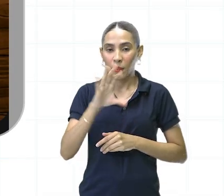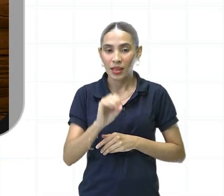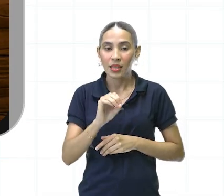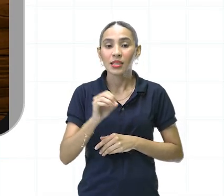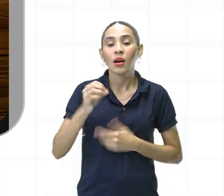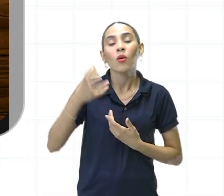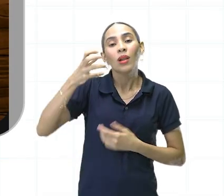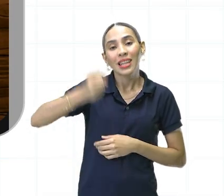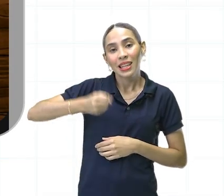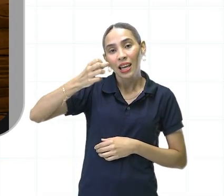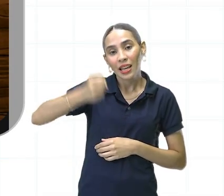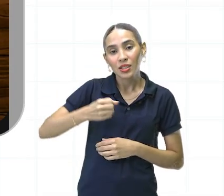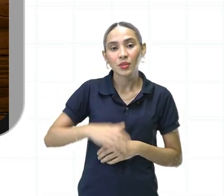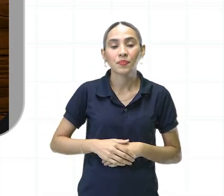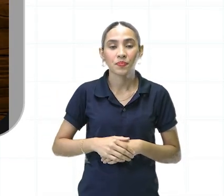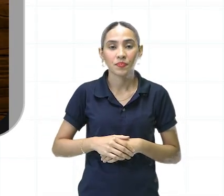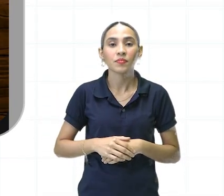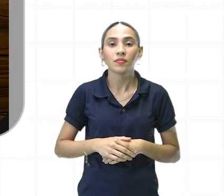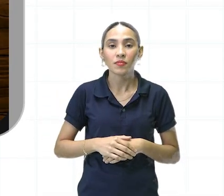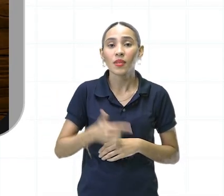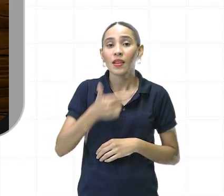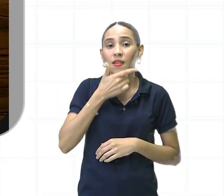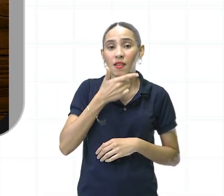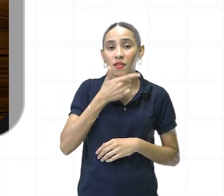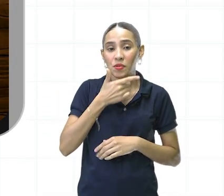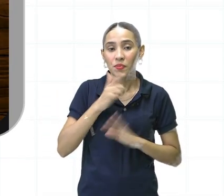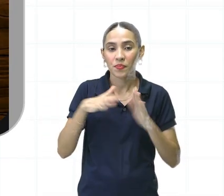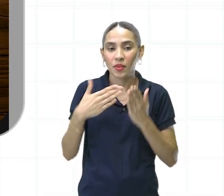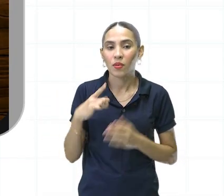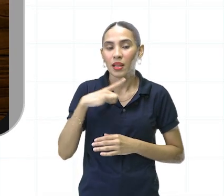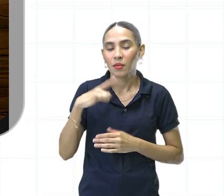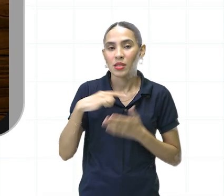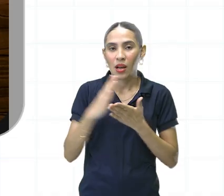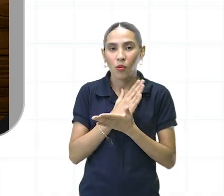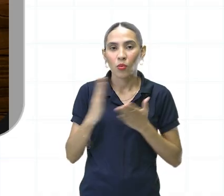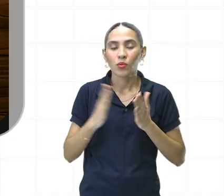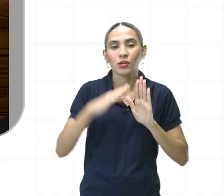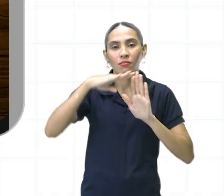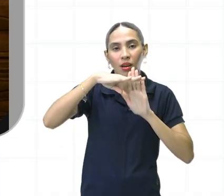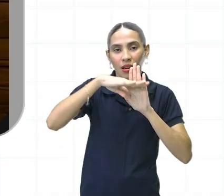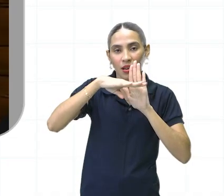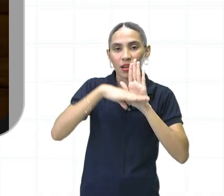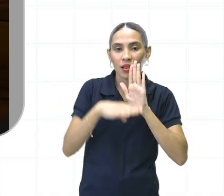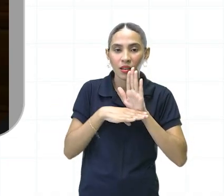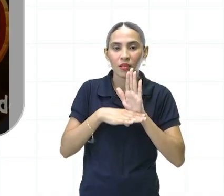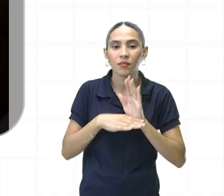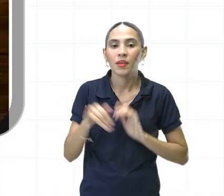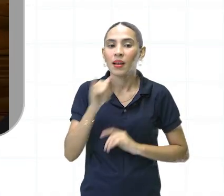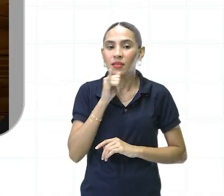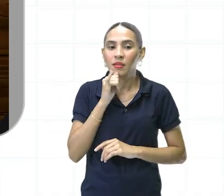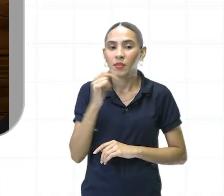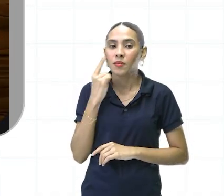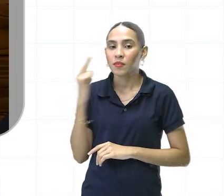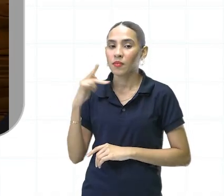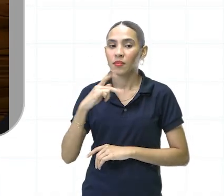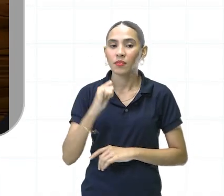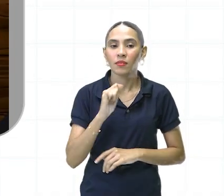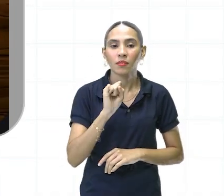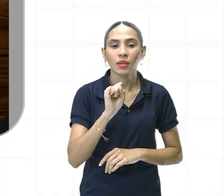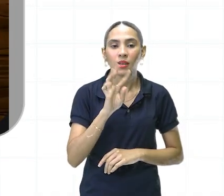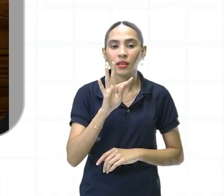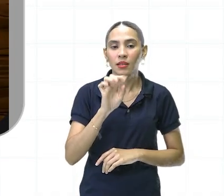né? Transformando ele em queijo. Nós temos alguns passos, temos o passo da pasteurização, que